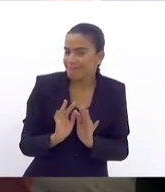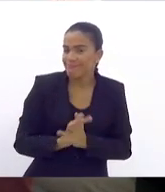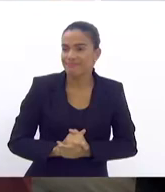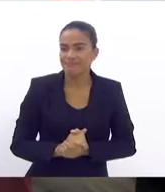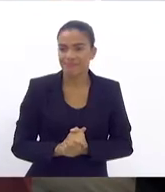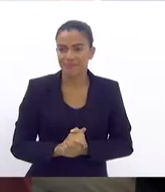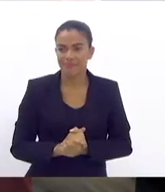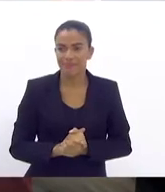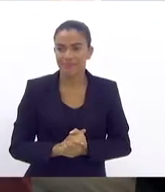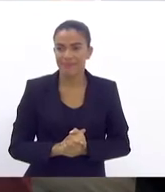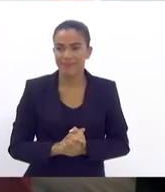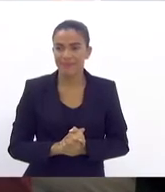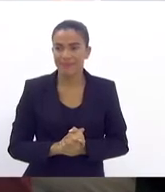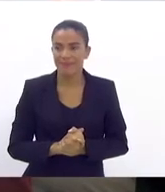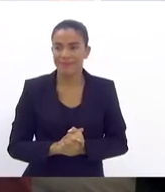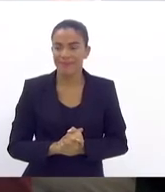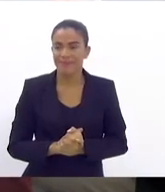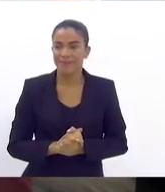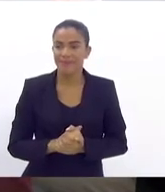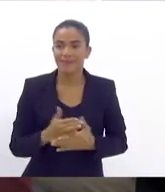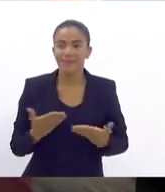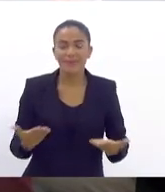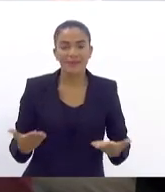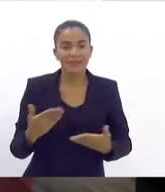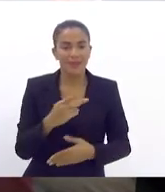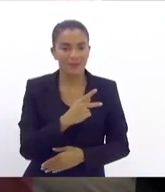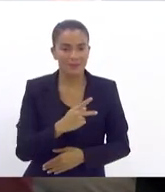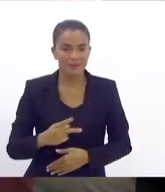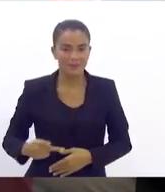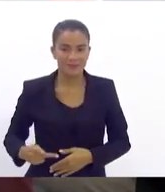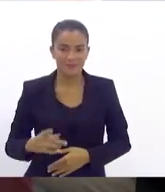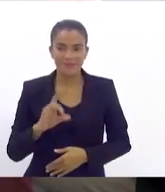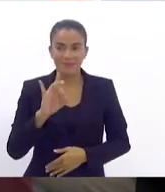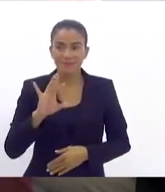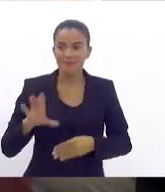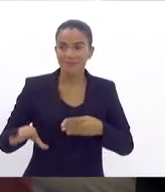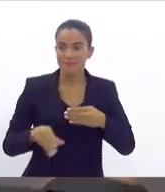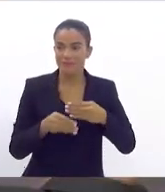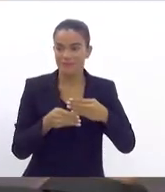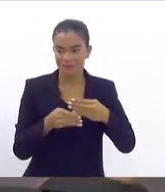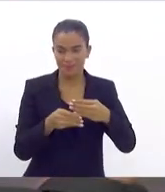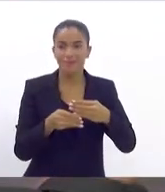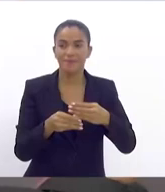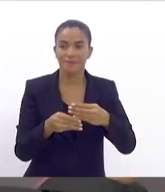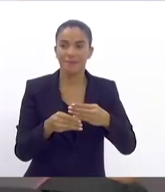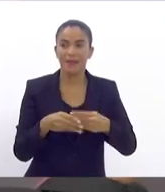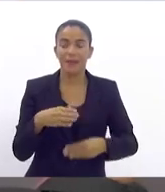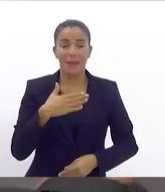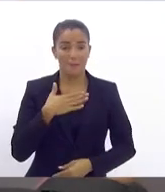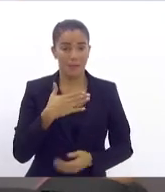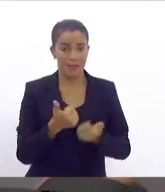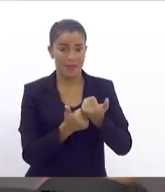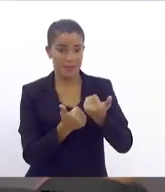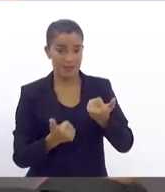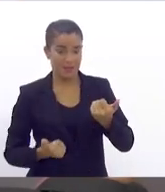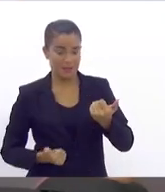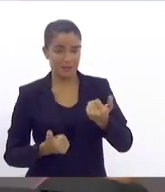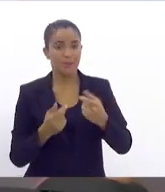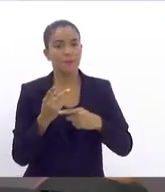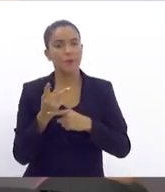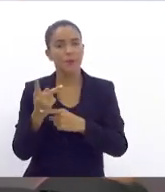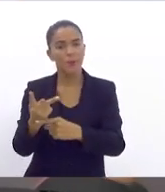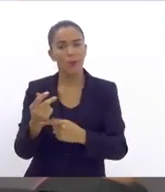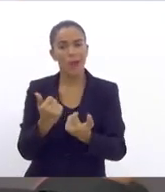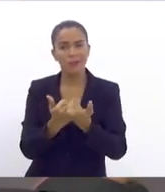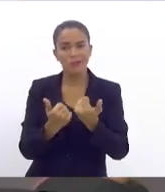vou. Então, presidente, só queria acrescentar aqui que a minha assessoria procurou a assessoria da